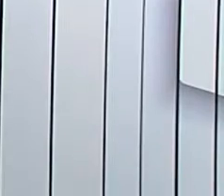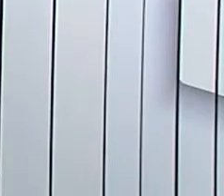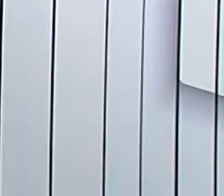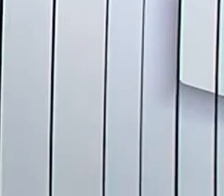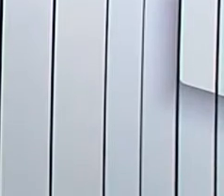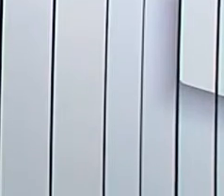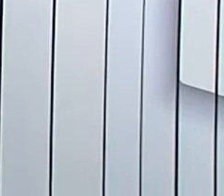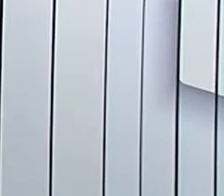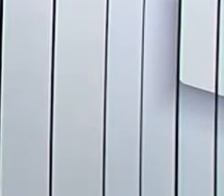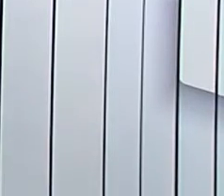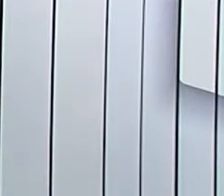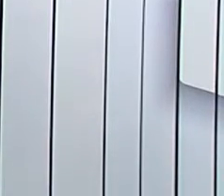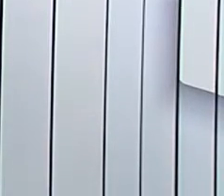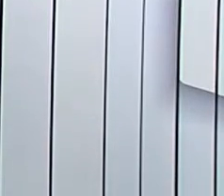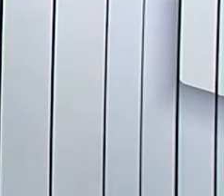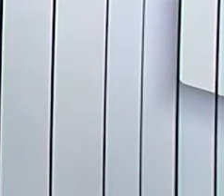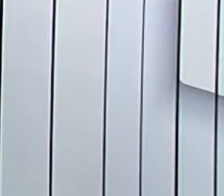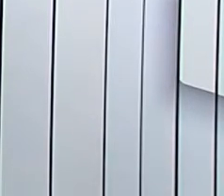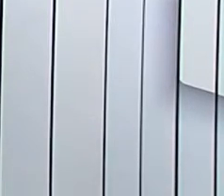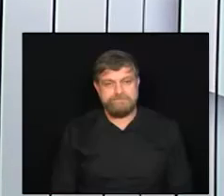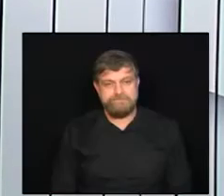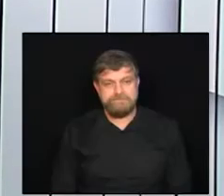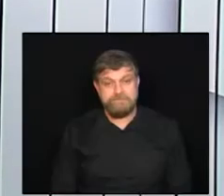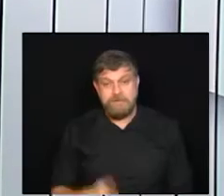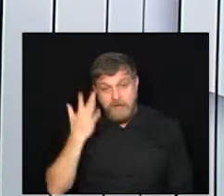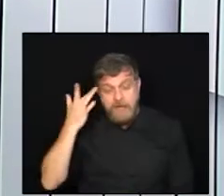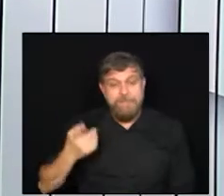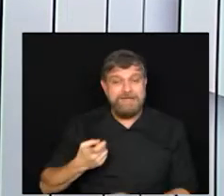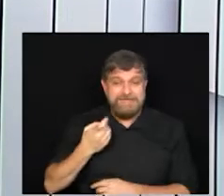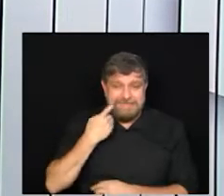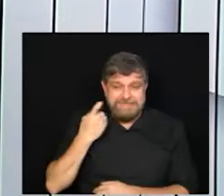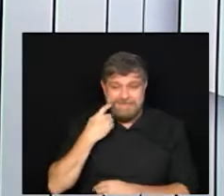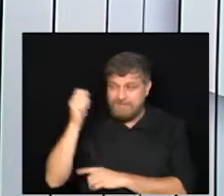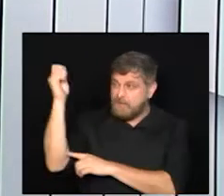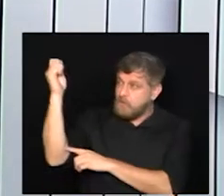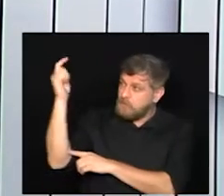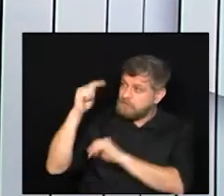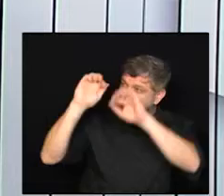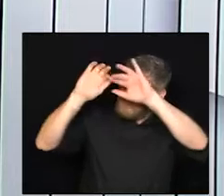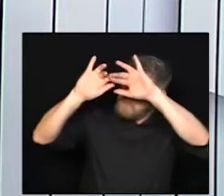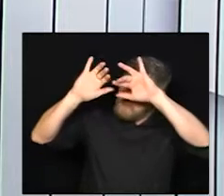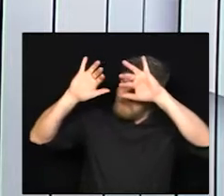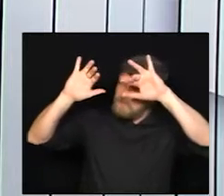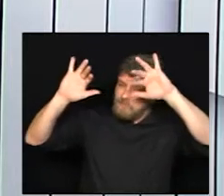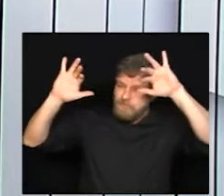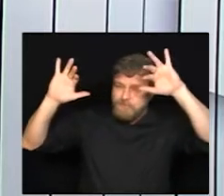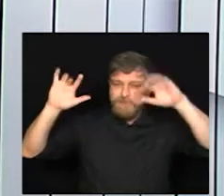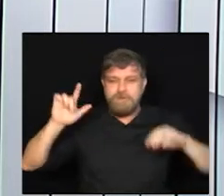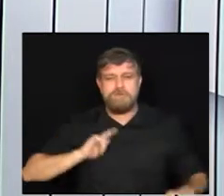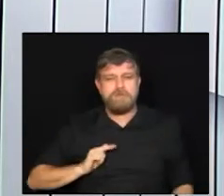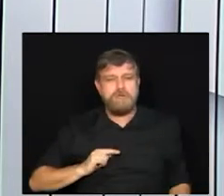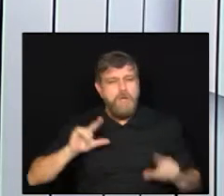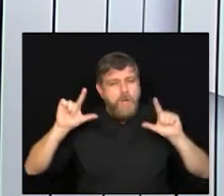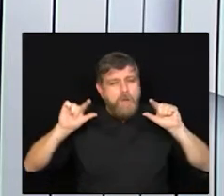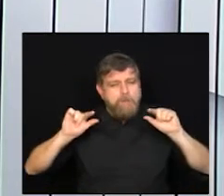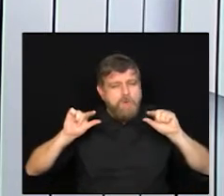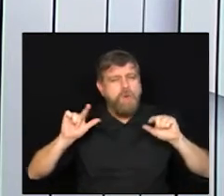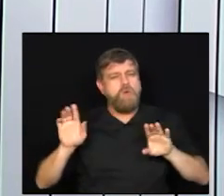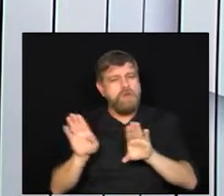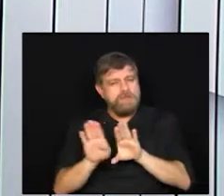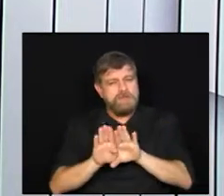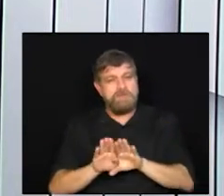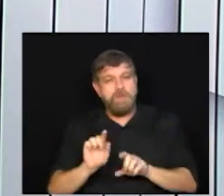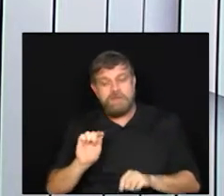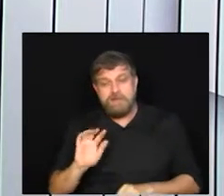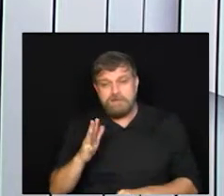Amanhã, sexta-feira, o sol volta a aparecer com mais intensidade. A nebulosidade diminui E com isso,